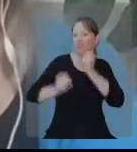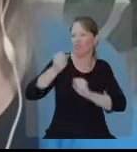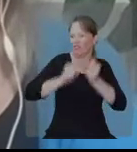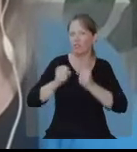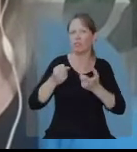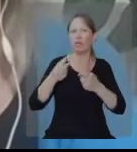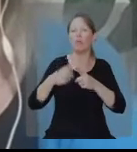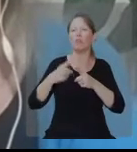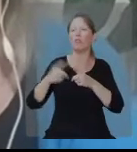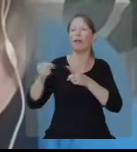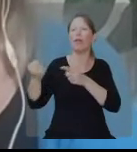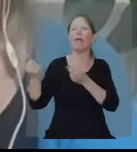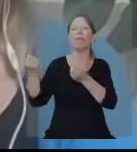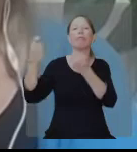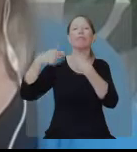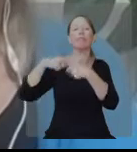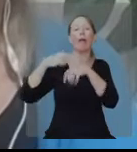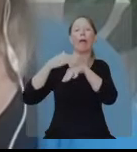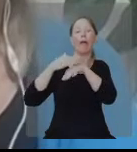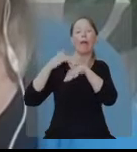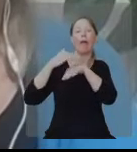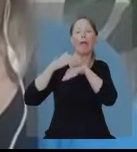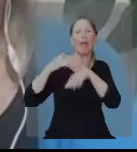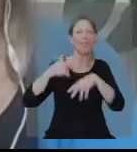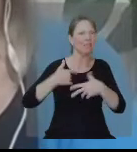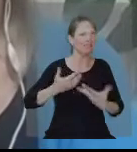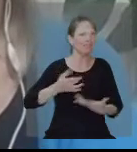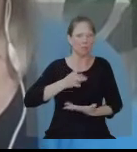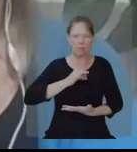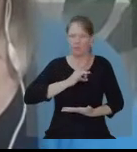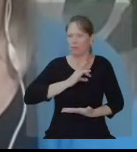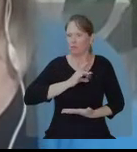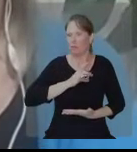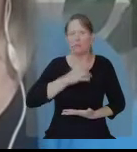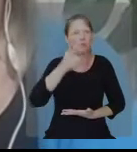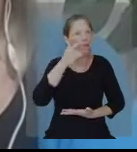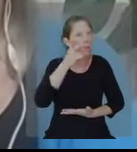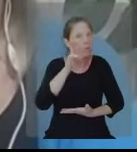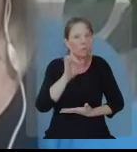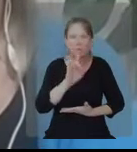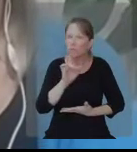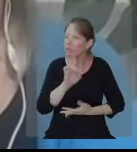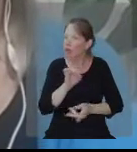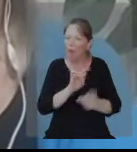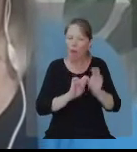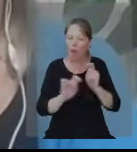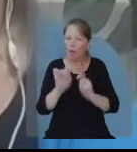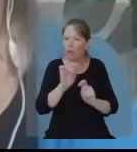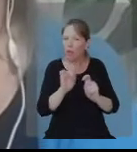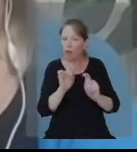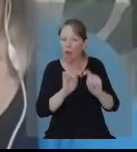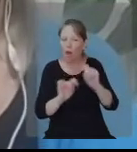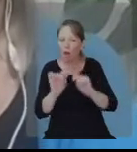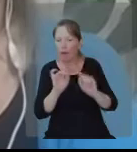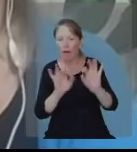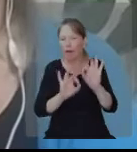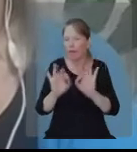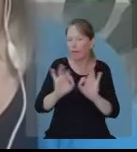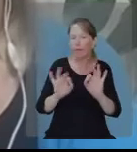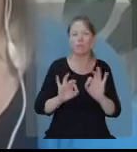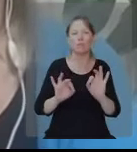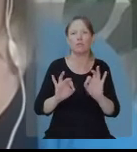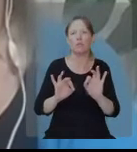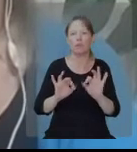que estão perto de você, porque tentam te dar um conforto, alguma coisa assim, e você não consegue, porque aquilo para você é